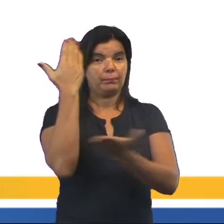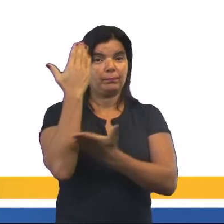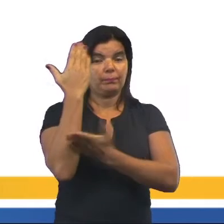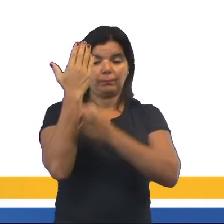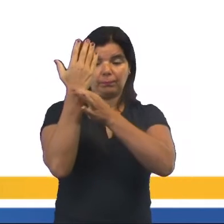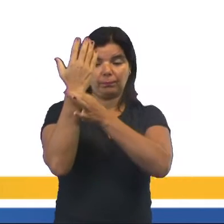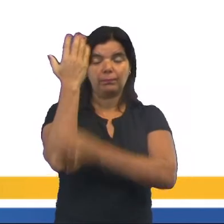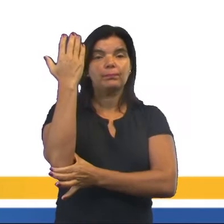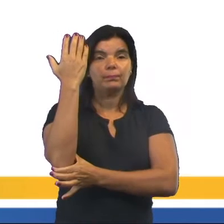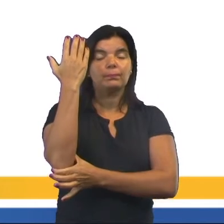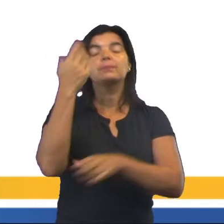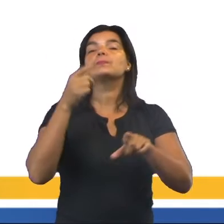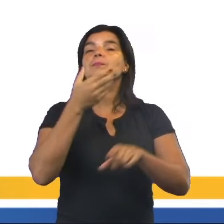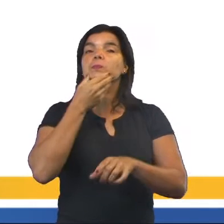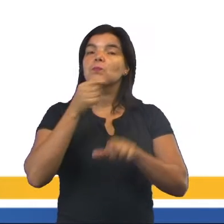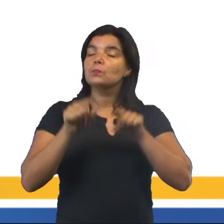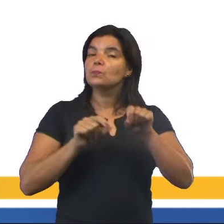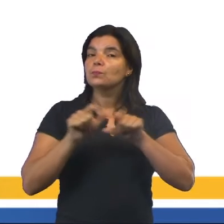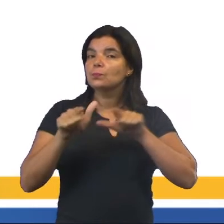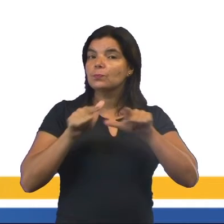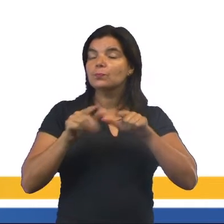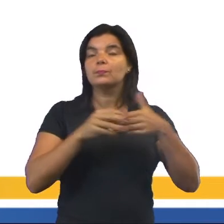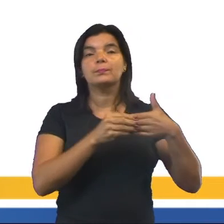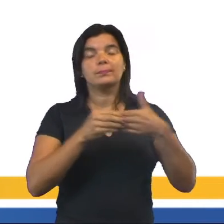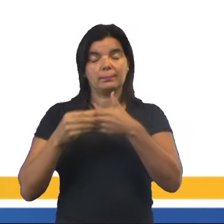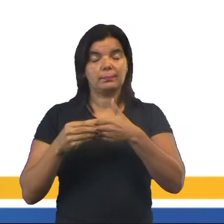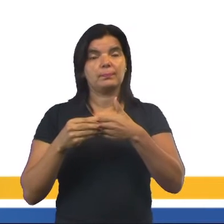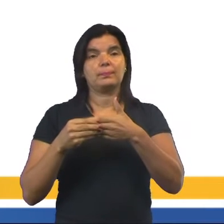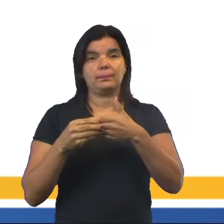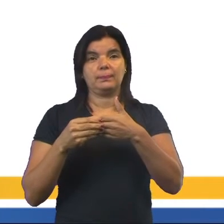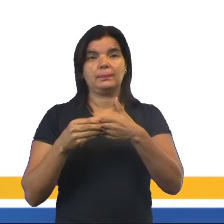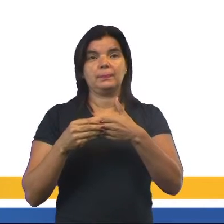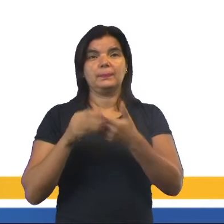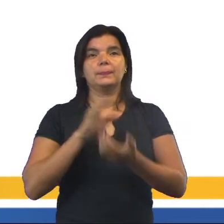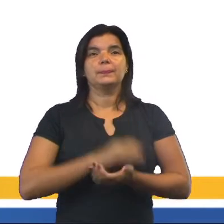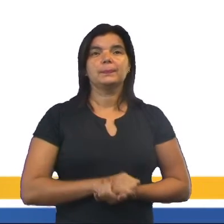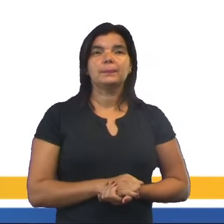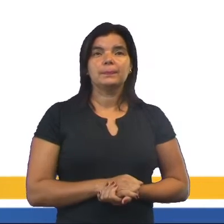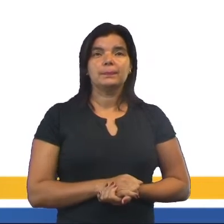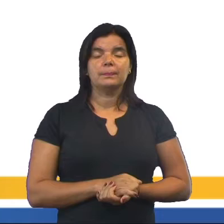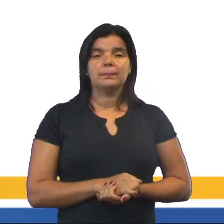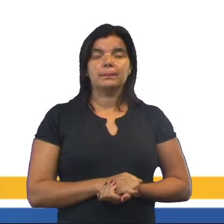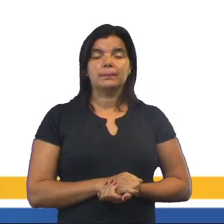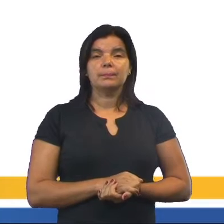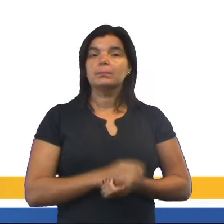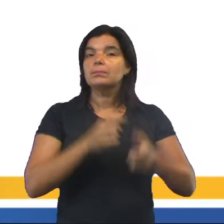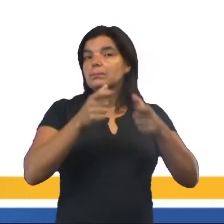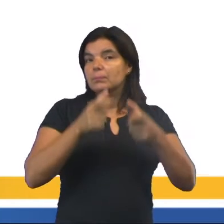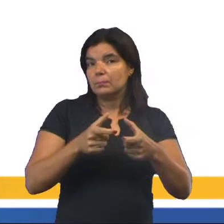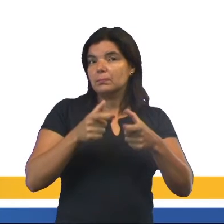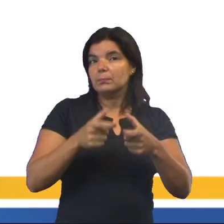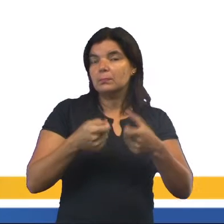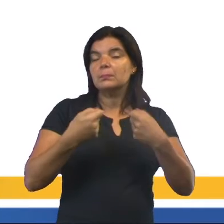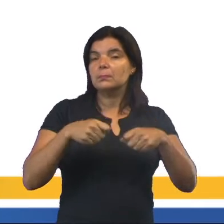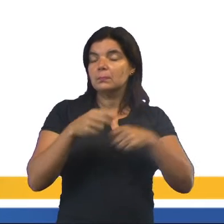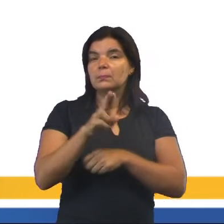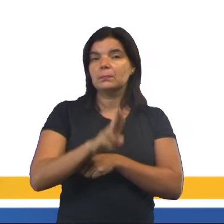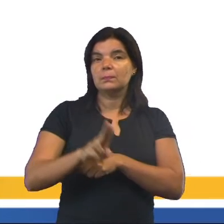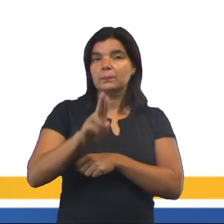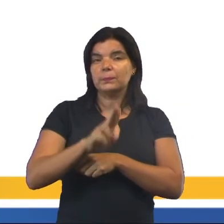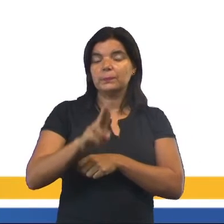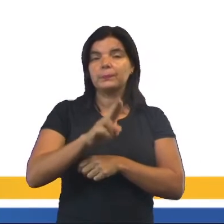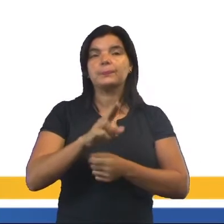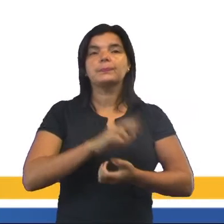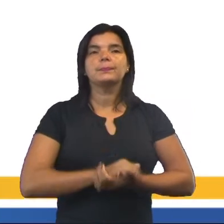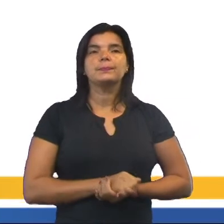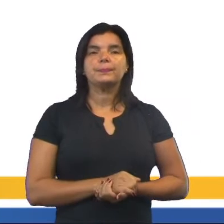Então, esses homens trabalhavam nesse transporte dos troncos para os locais onde eles seriam utilizados,